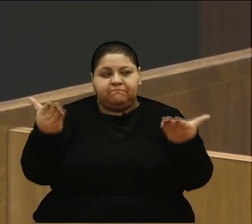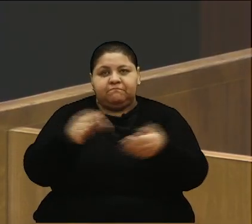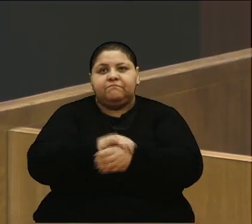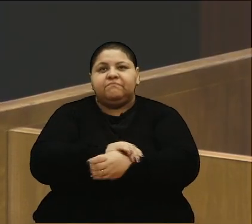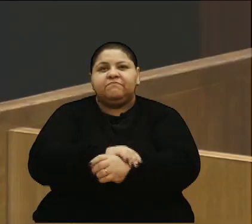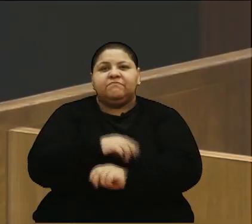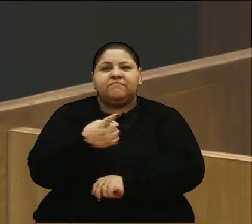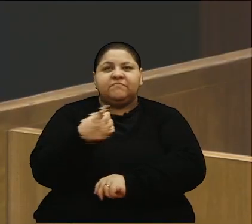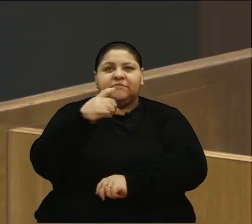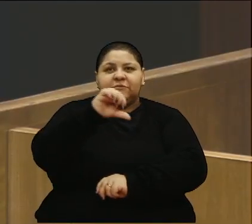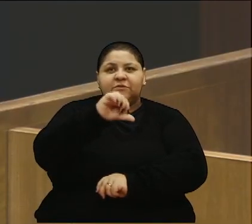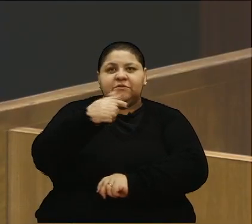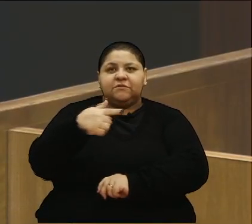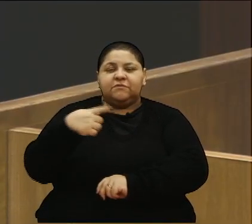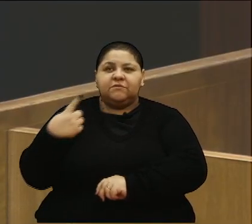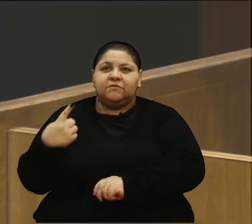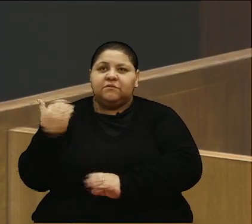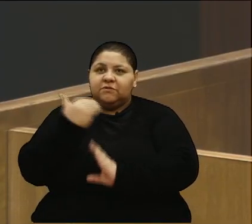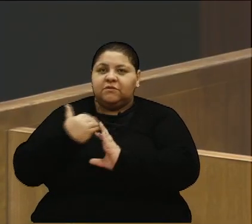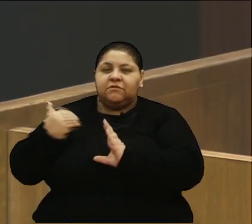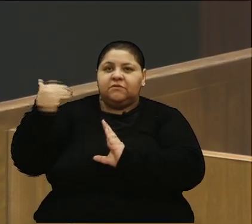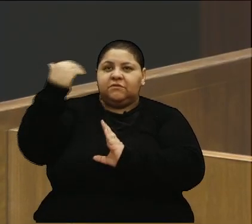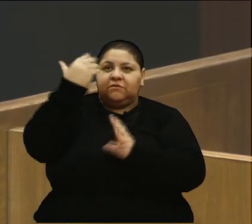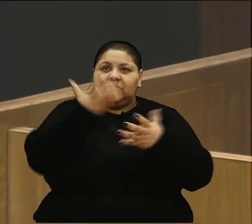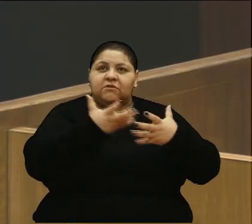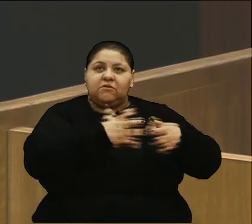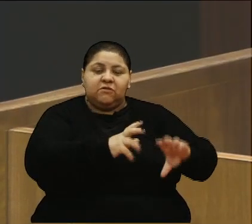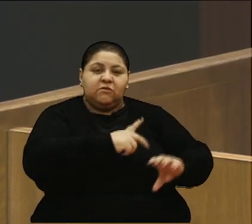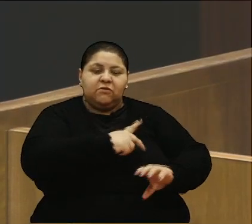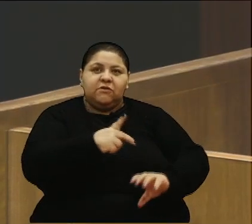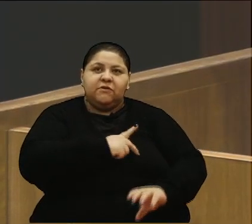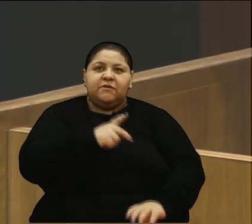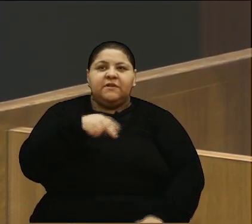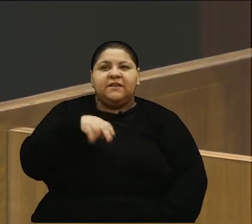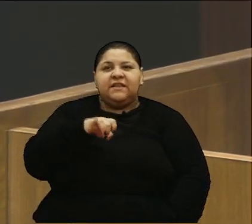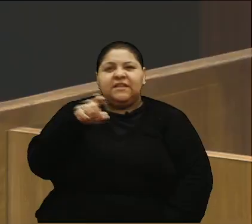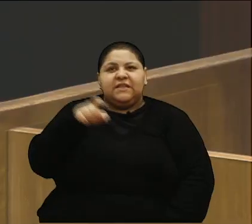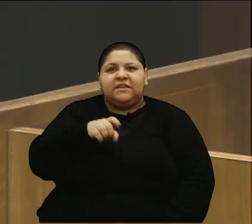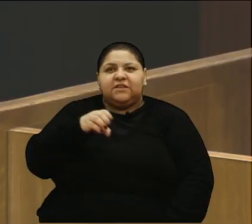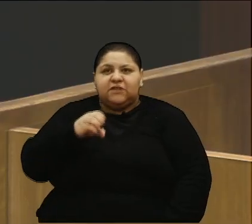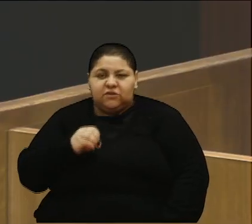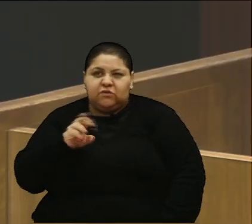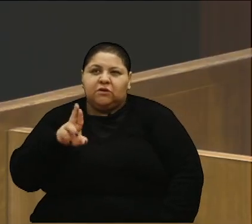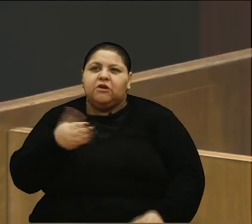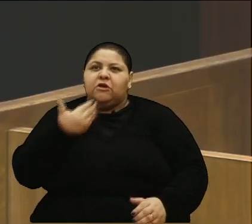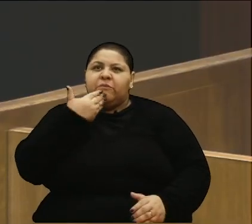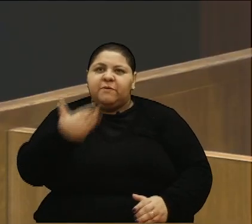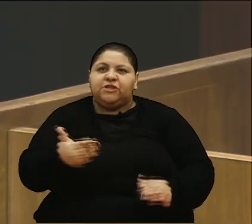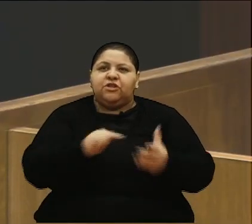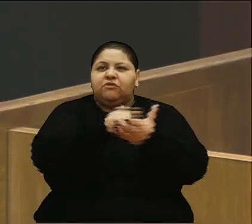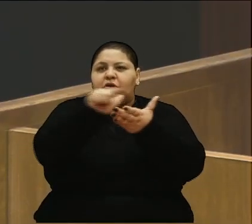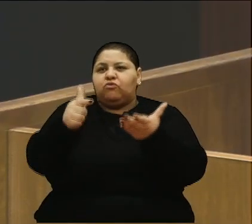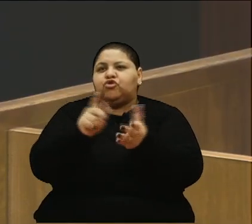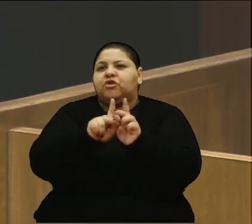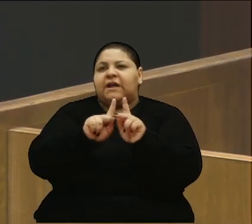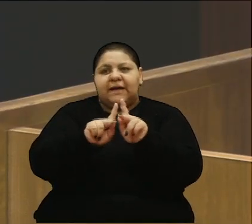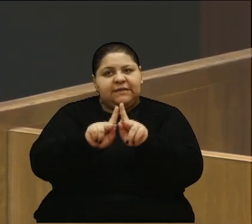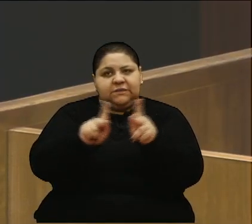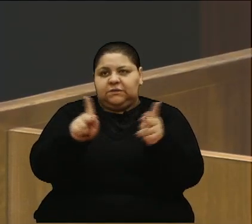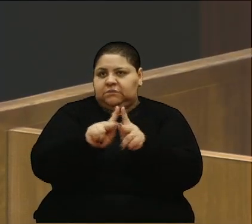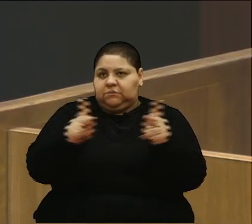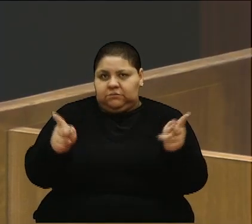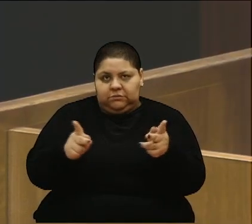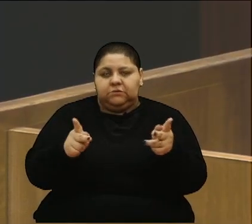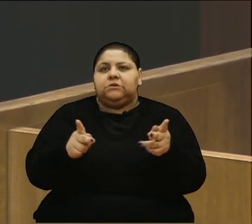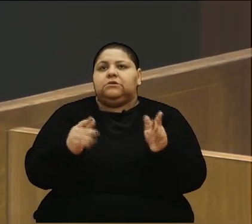em 1971, a Suprema Corte, contrariando o governo do presidente Nixon, permitiu que os jornais New York Times e New York Post publicassem matérias contendo